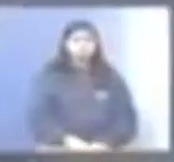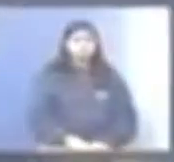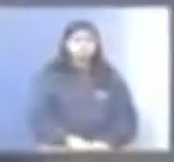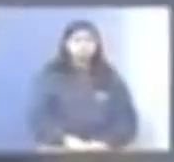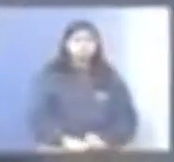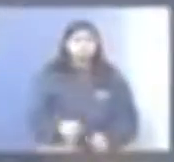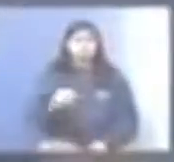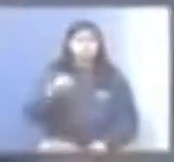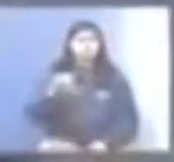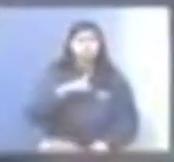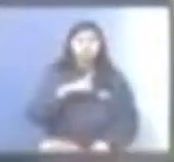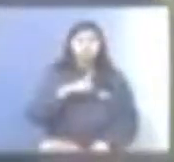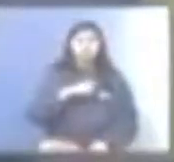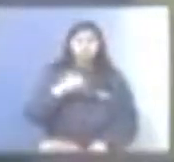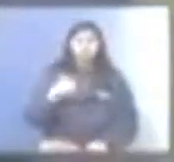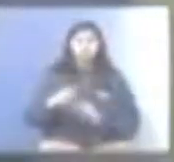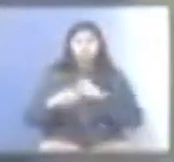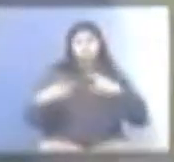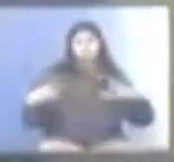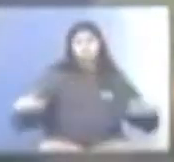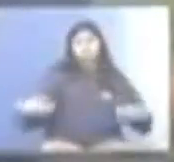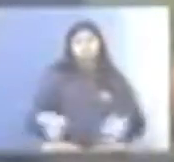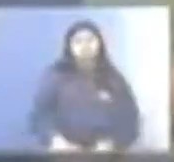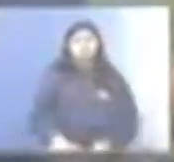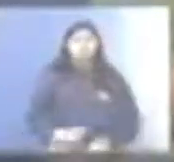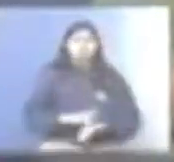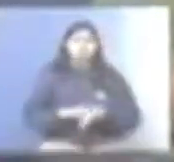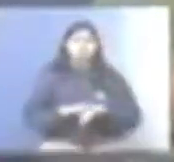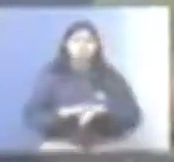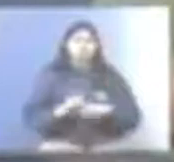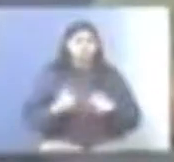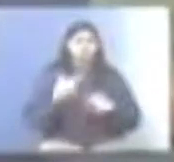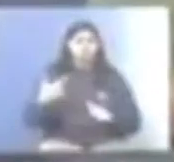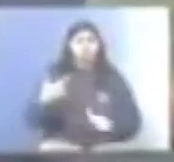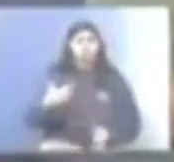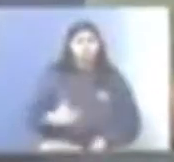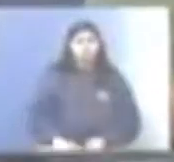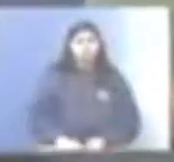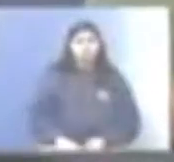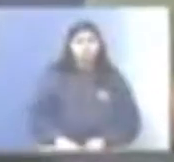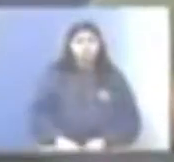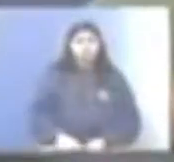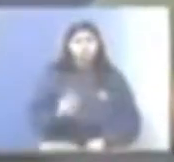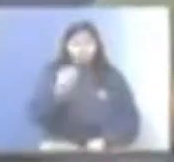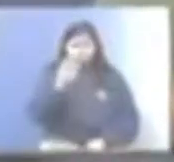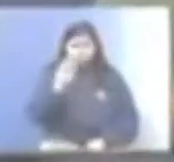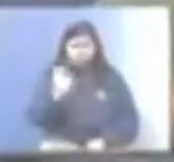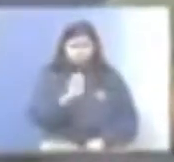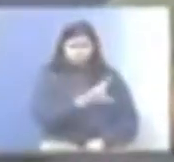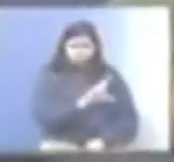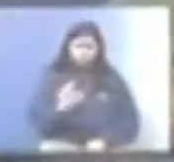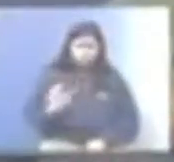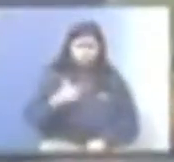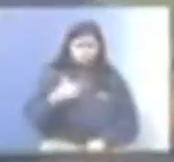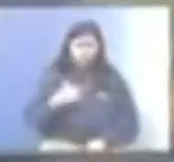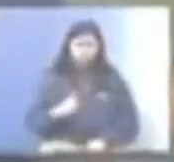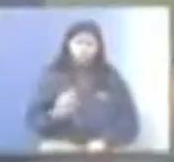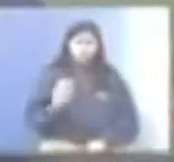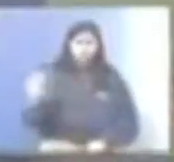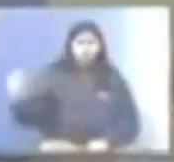Se existir a cólera, segunda parte do versículo, que o